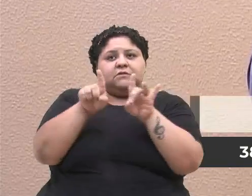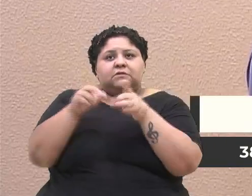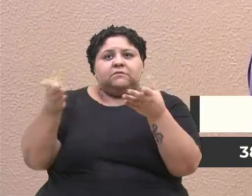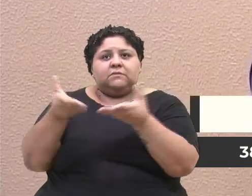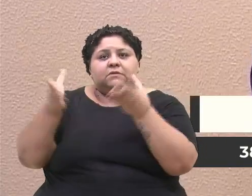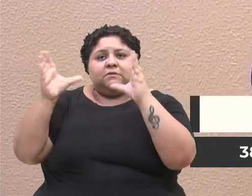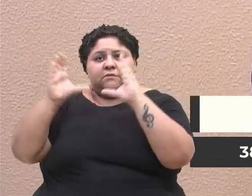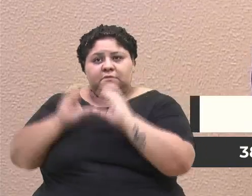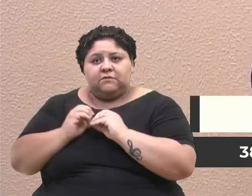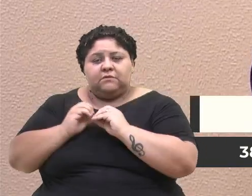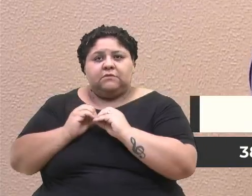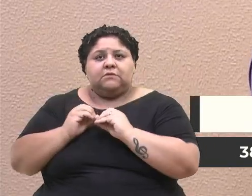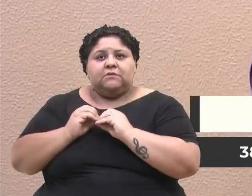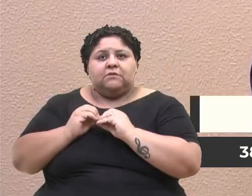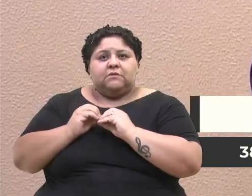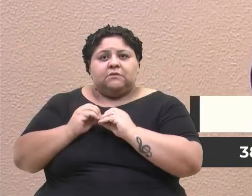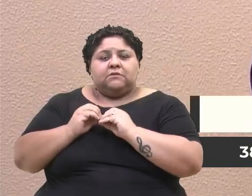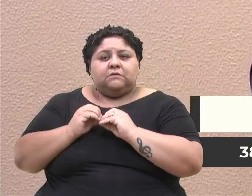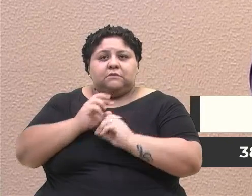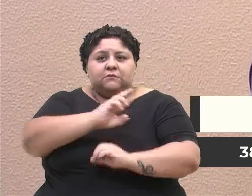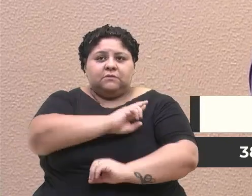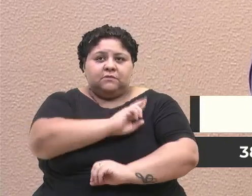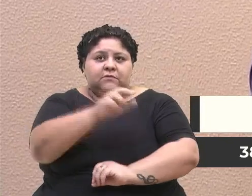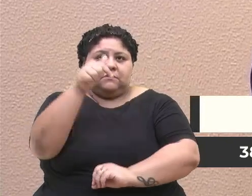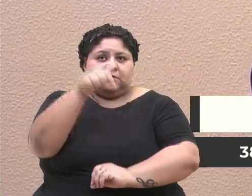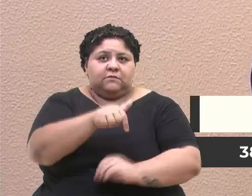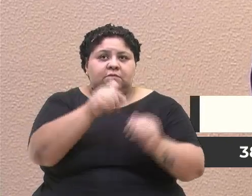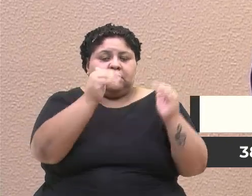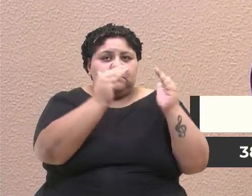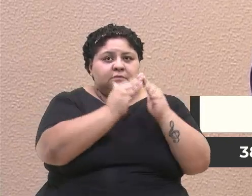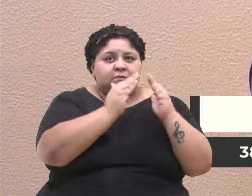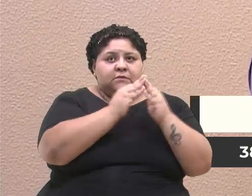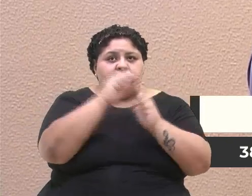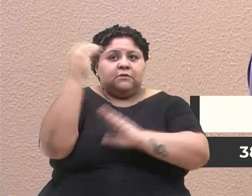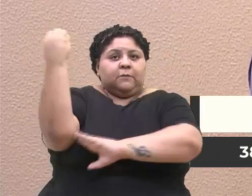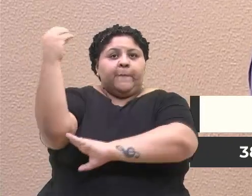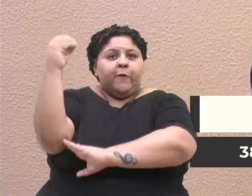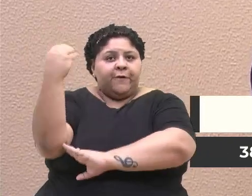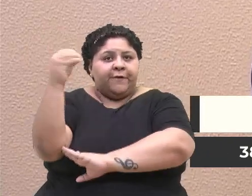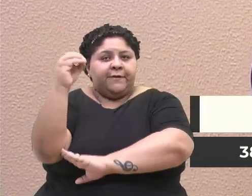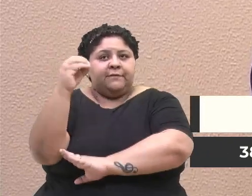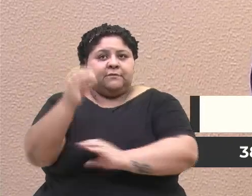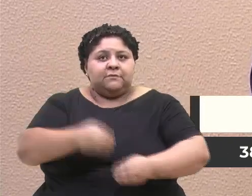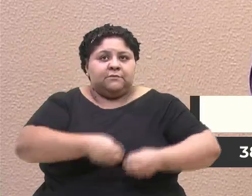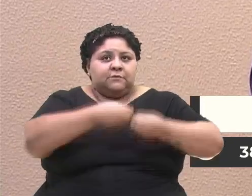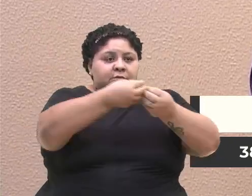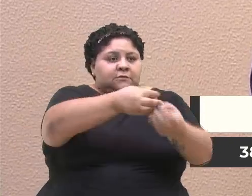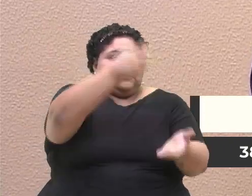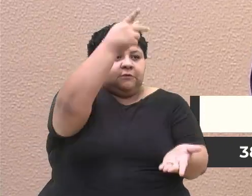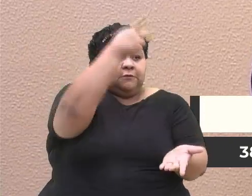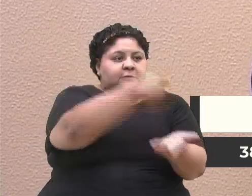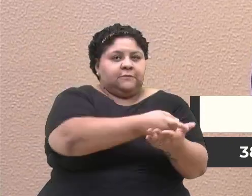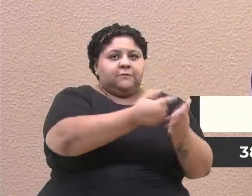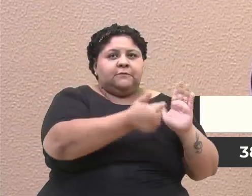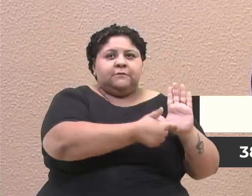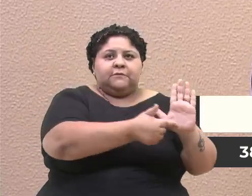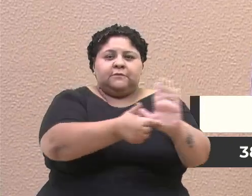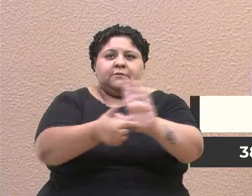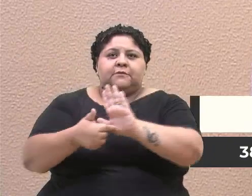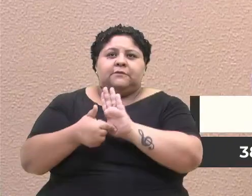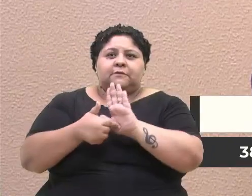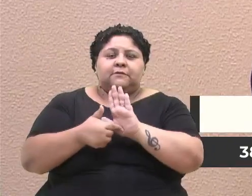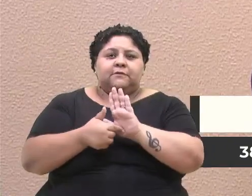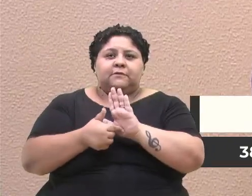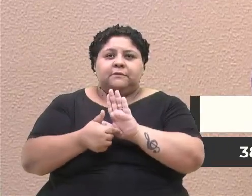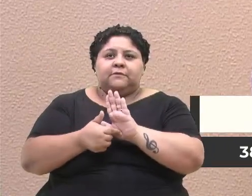noite, estarei representando esta casa em Porto Alegre, na entrega do Troféu Destaque do Aço